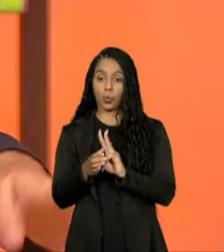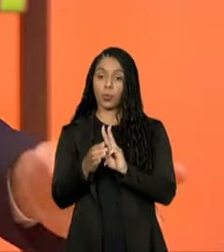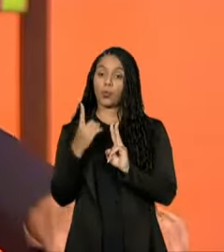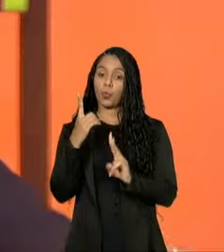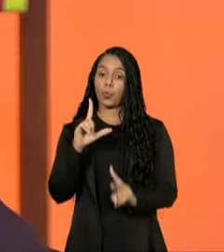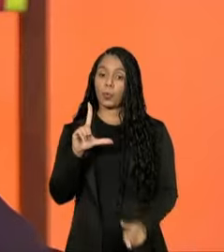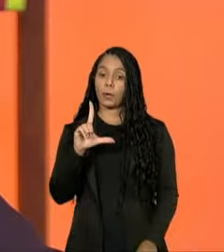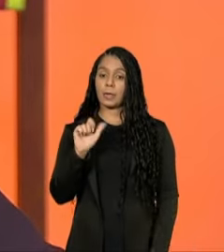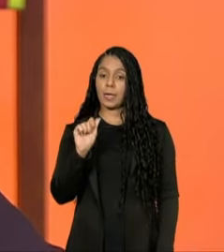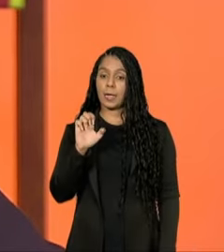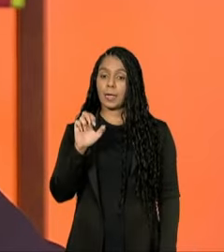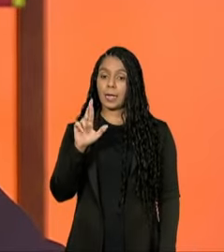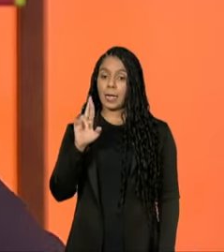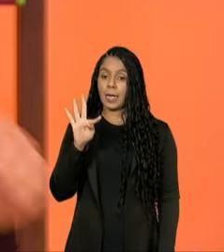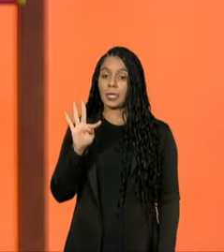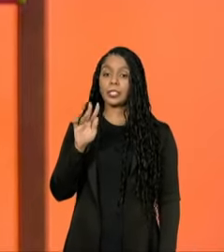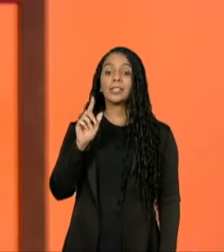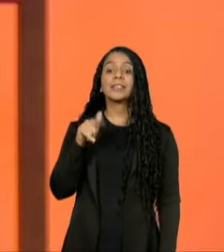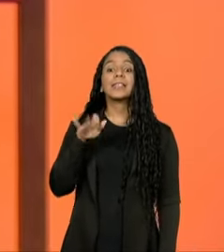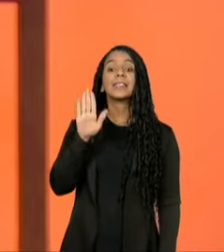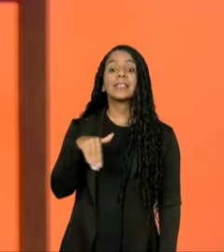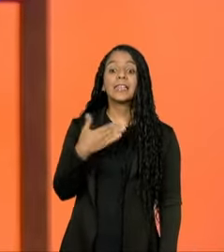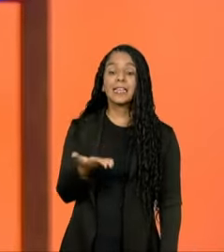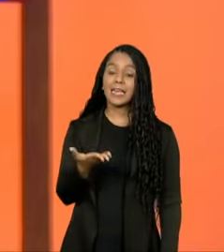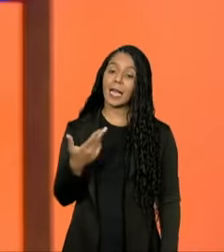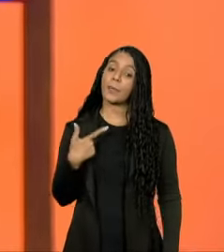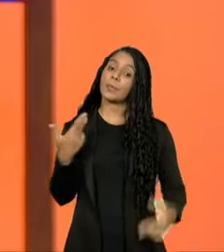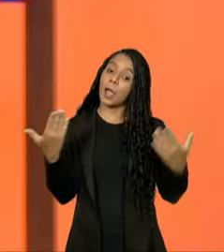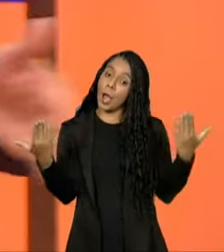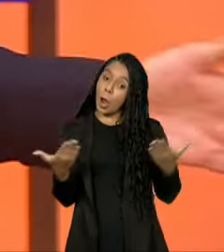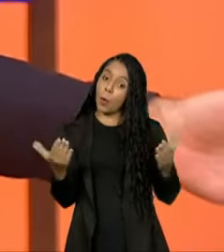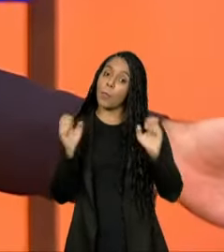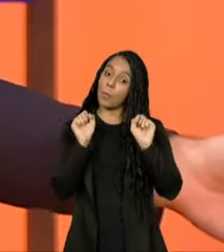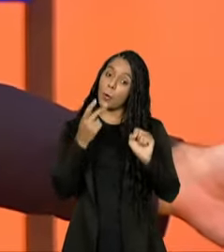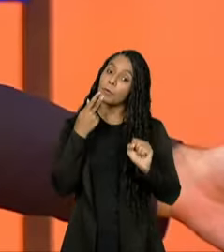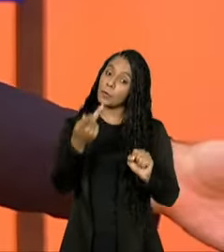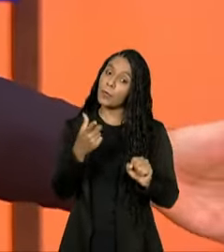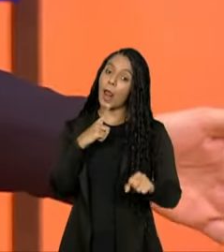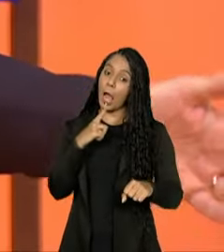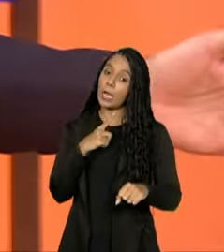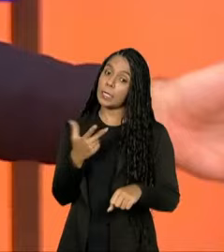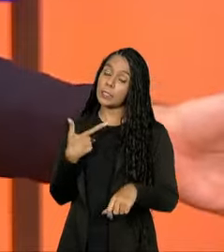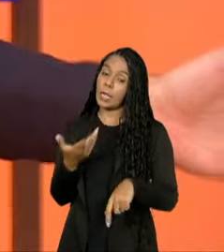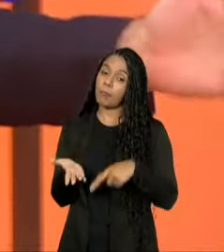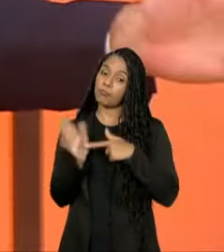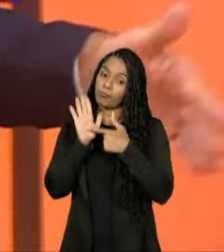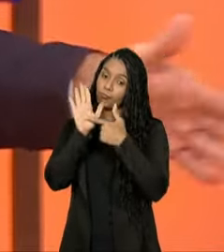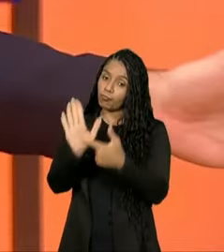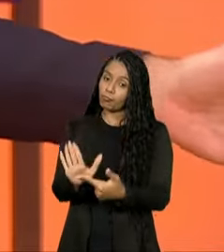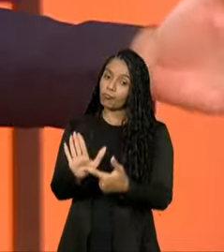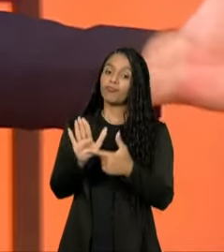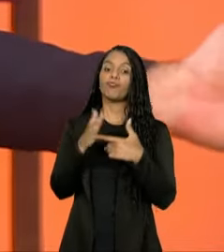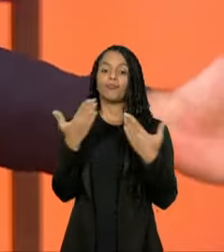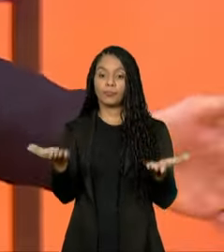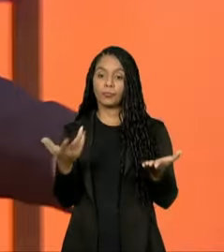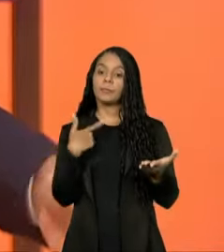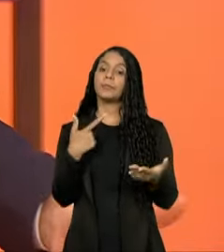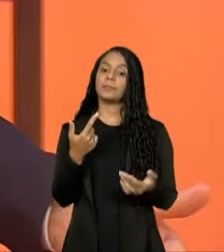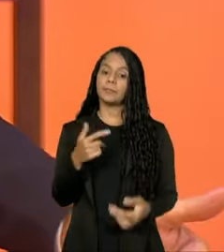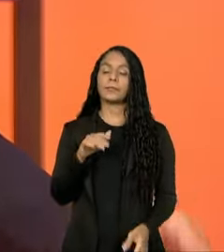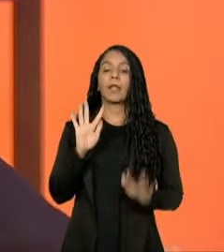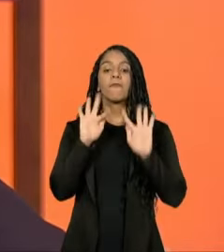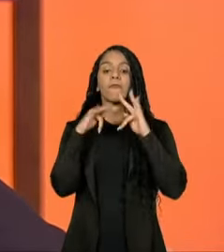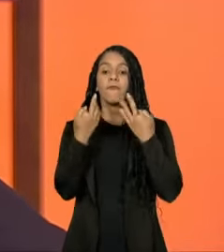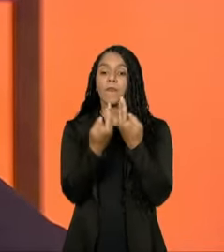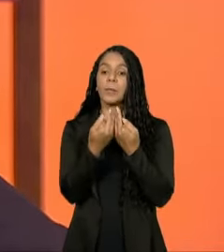deles é o Laerte, outro esqueci o nome. Eles quem, Marcelo? Agora eu posso dizer porque foi apresentado e quebrado o sigilo. Brazão. Que era a